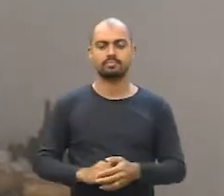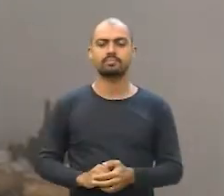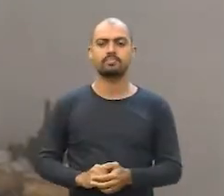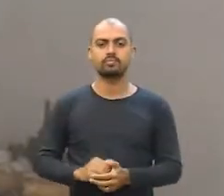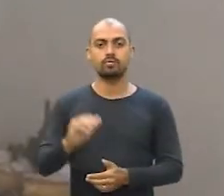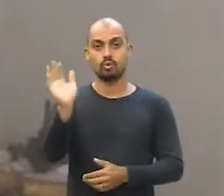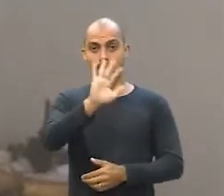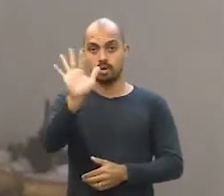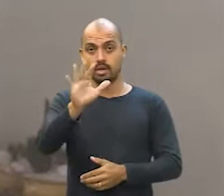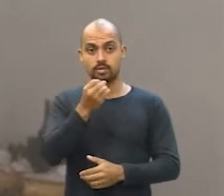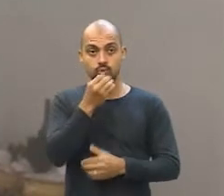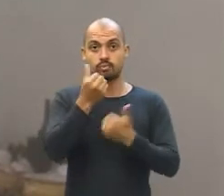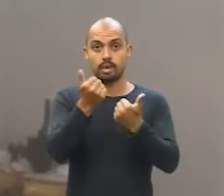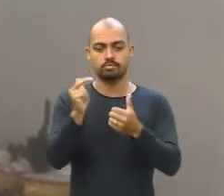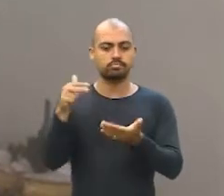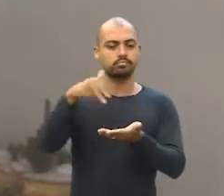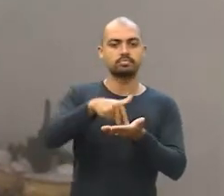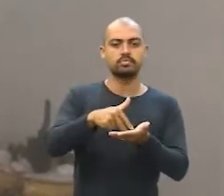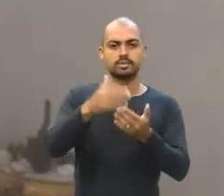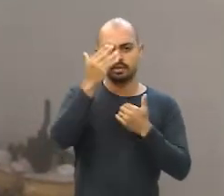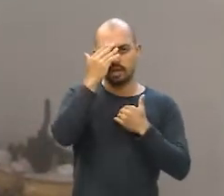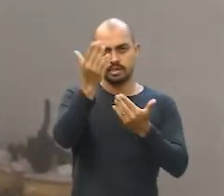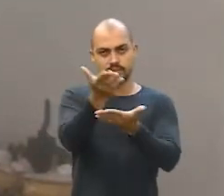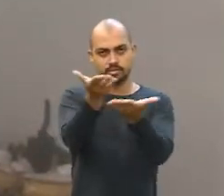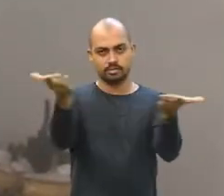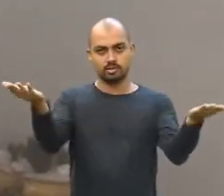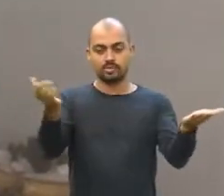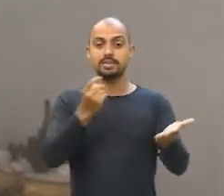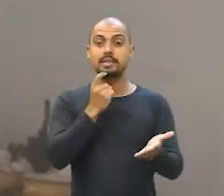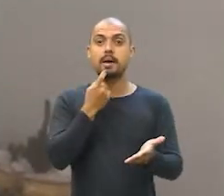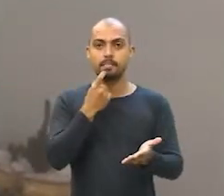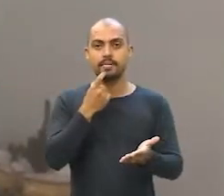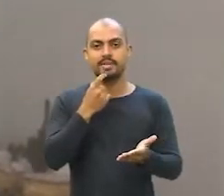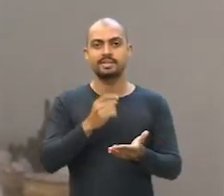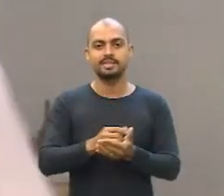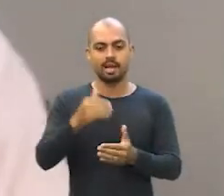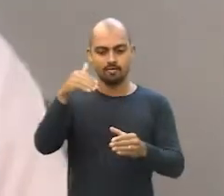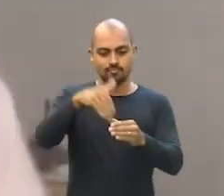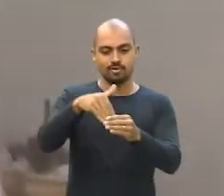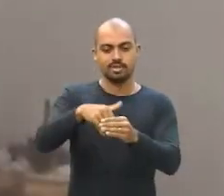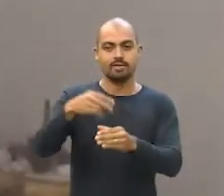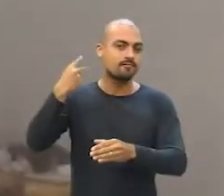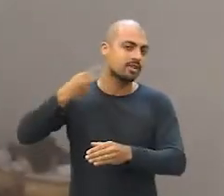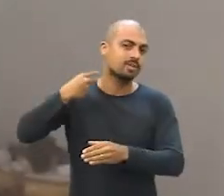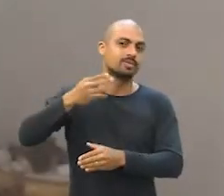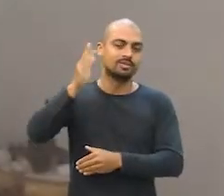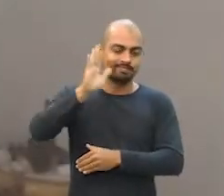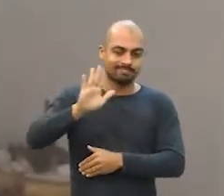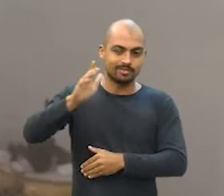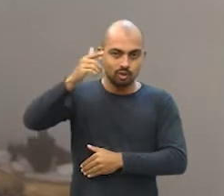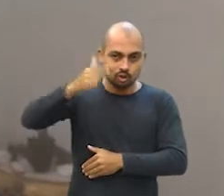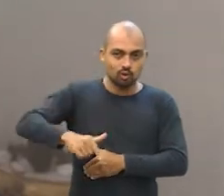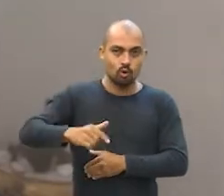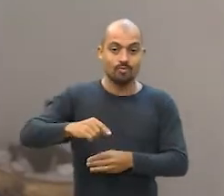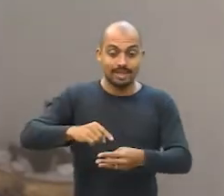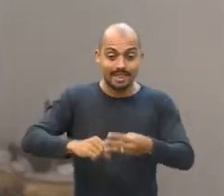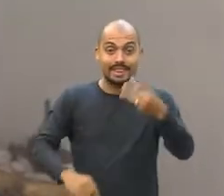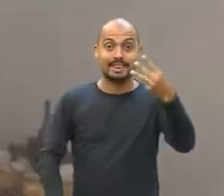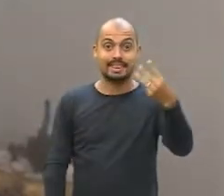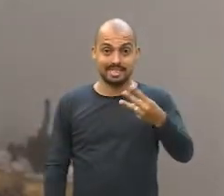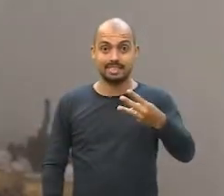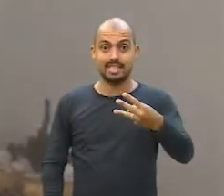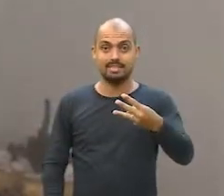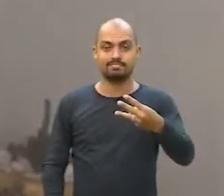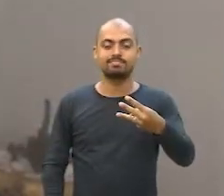voto. Olá, tudo bem com você? Vim aqui agradecer à população de Campinas a minha reeleição como vereador para o